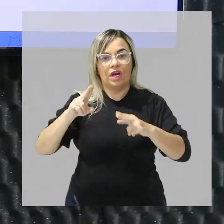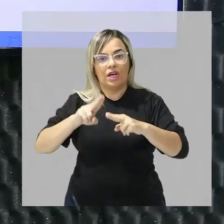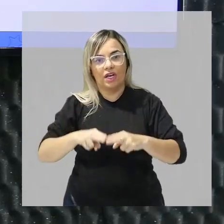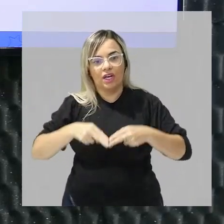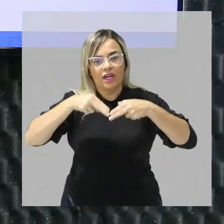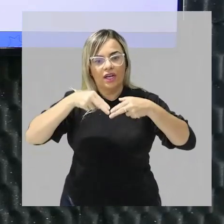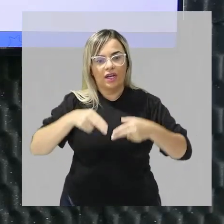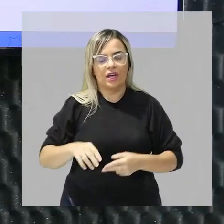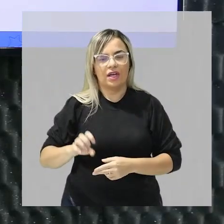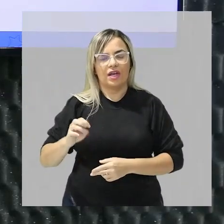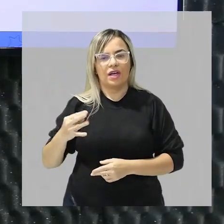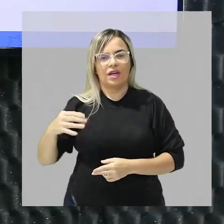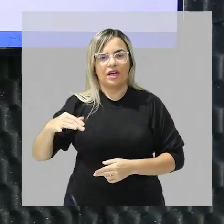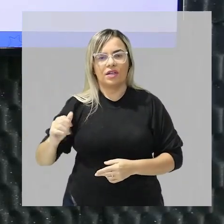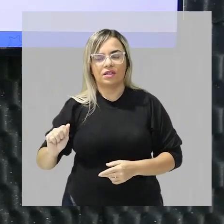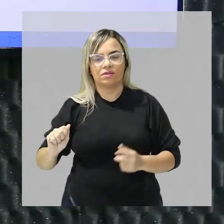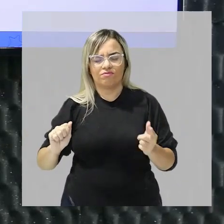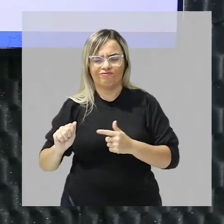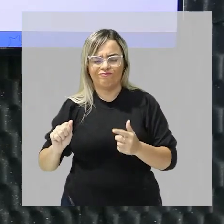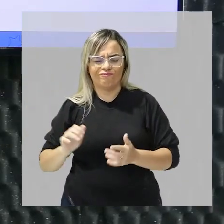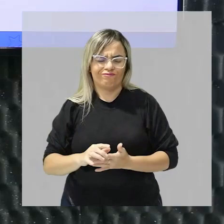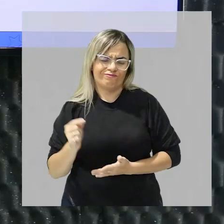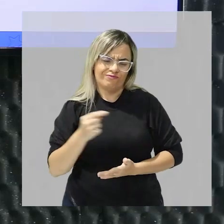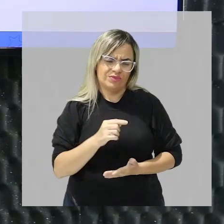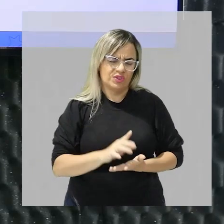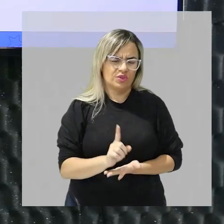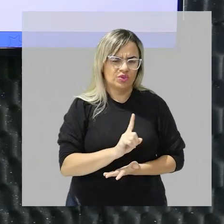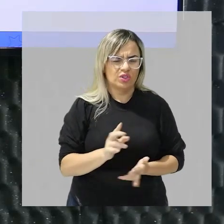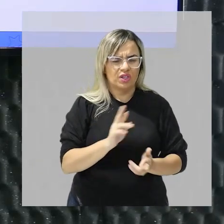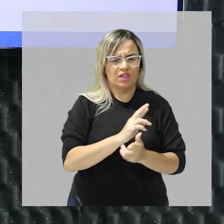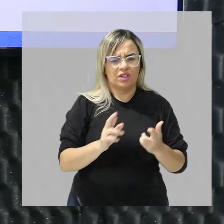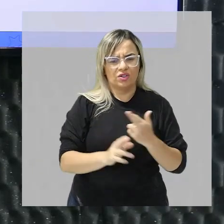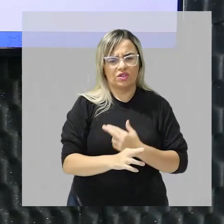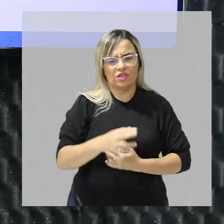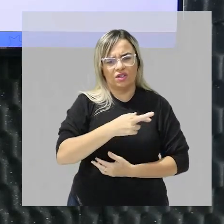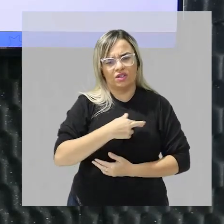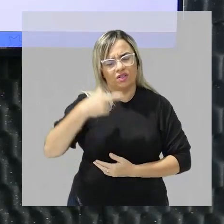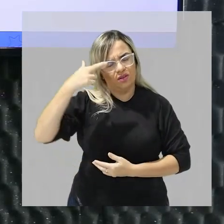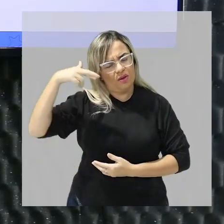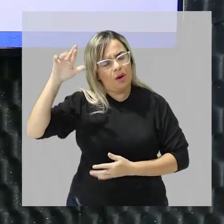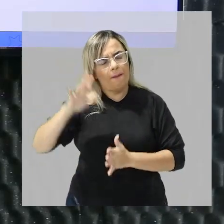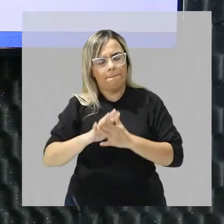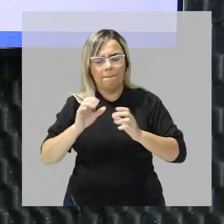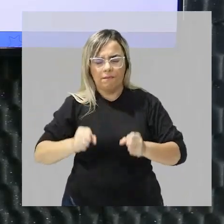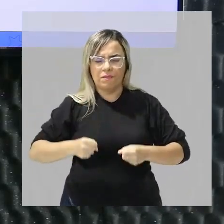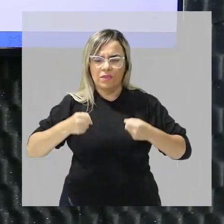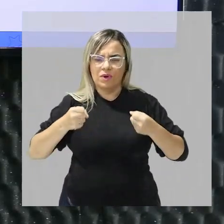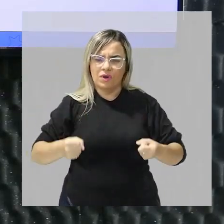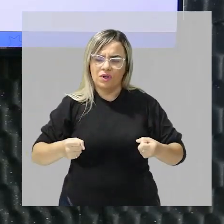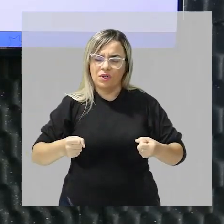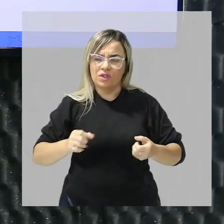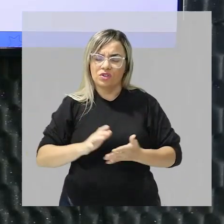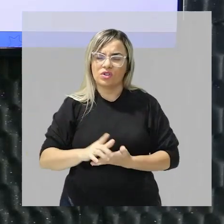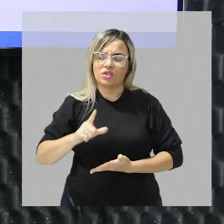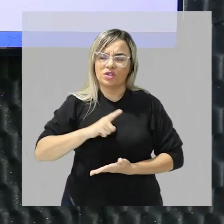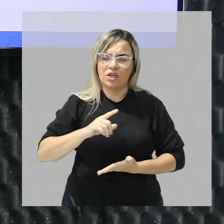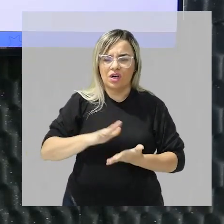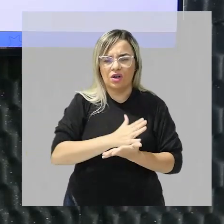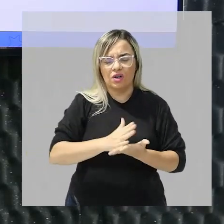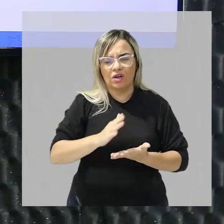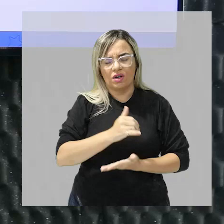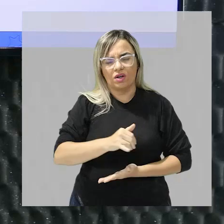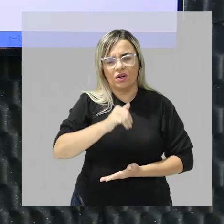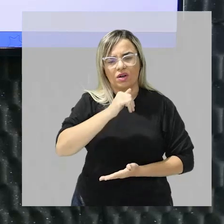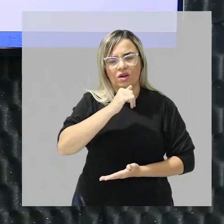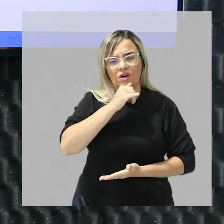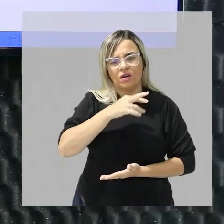étnica. Não tem a ver necessariamente com religião. Tá? Pode ter ali tangenciando, por conta talvez